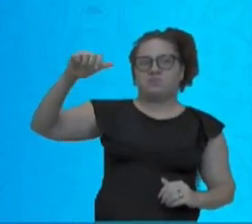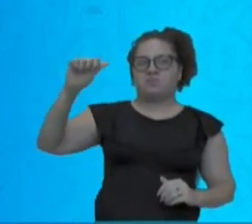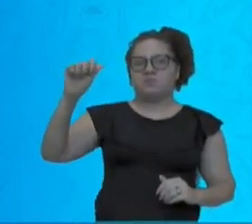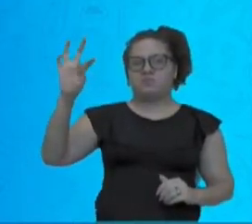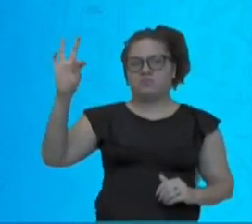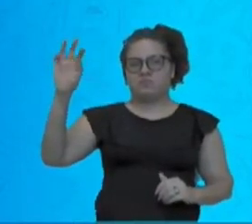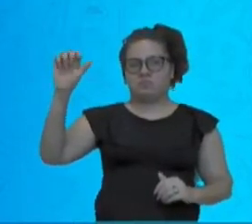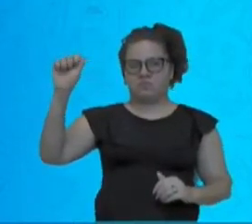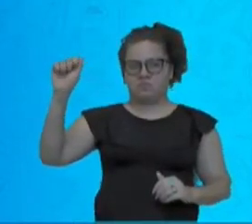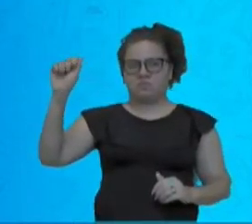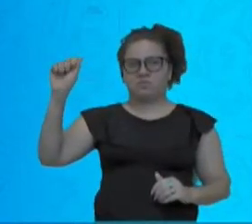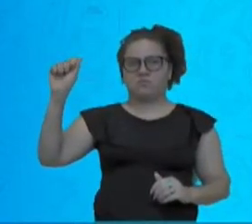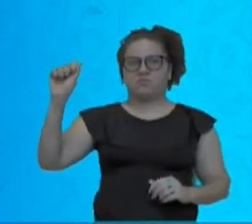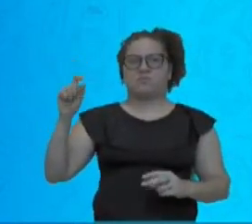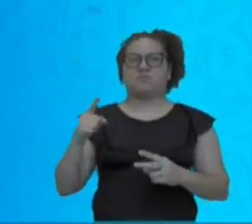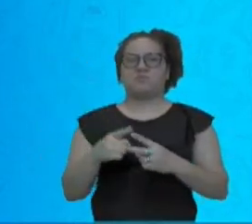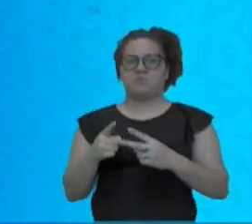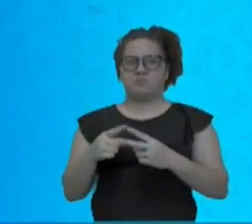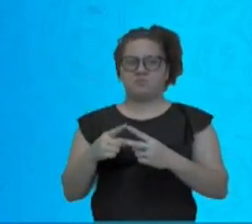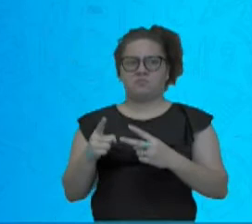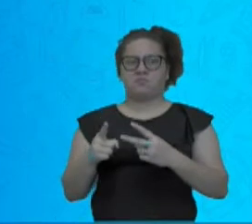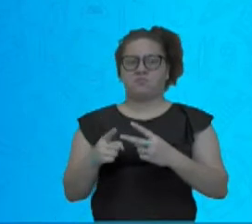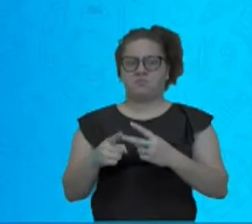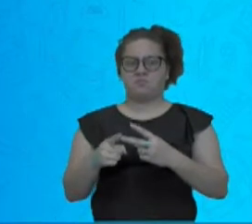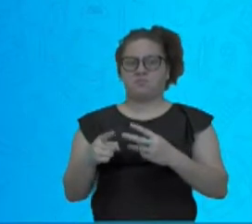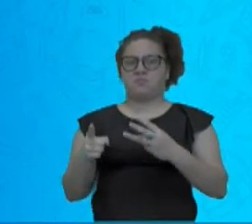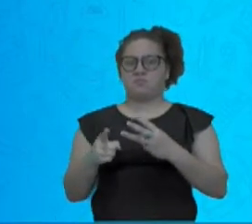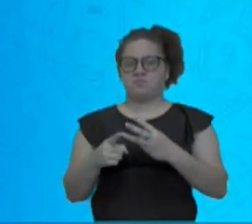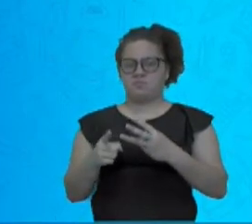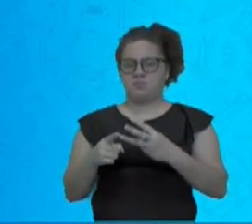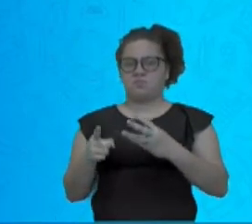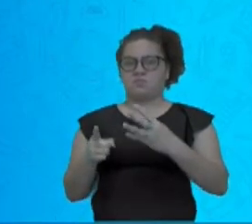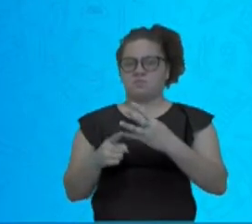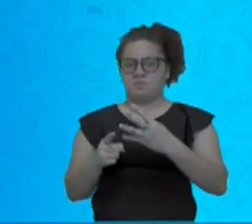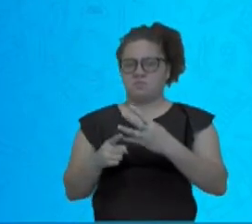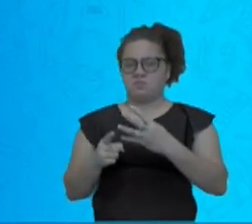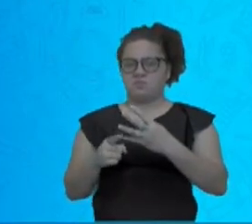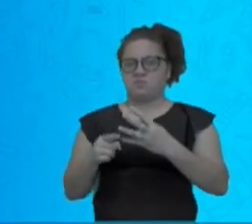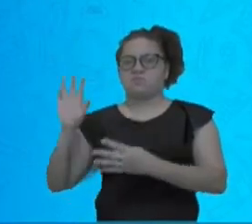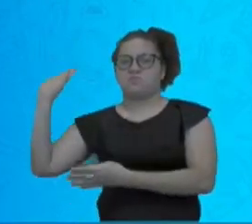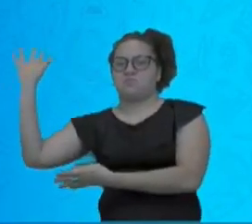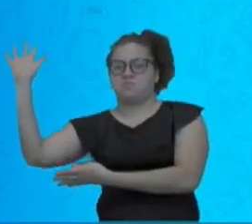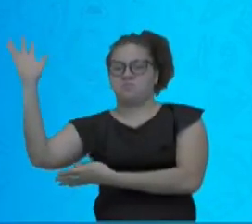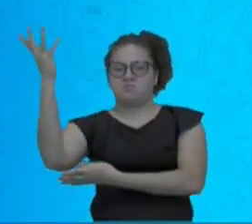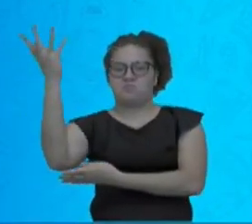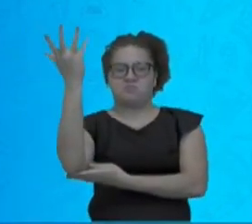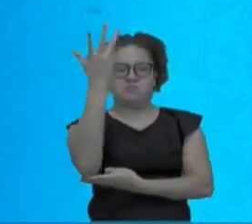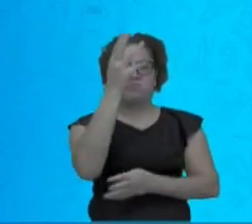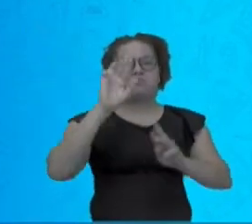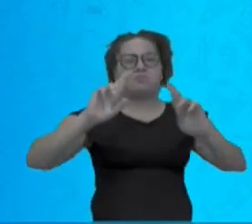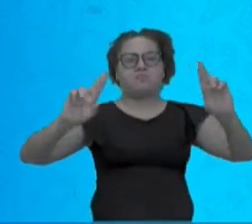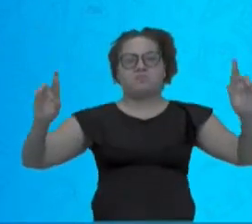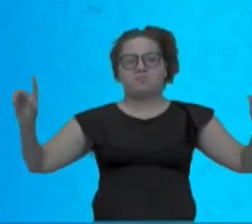tenho a Mata Atlântica. E aqui eu tenho o cerrado e aqui a caatinga.